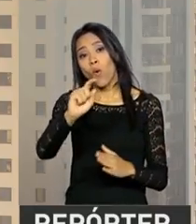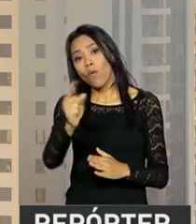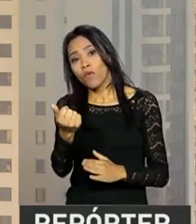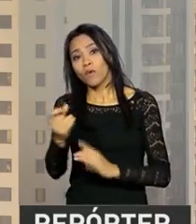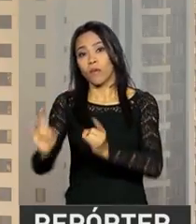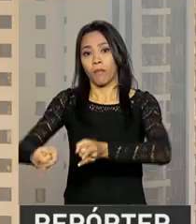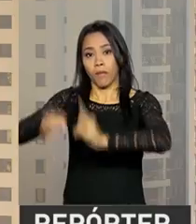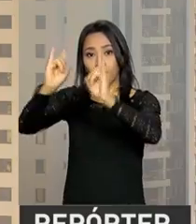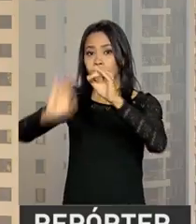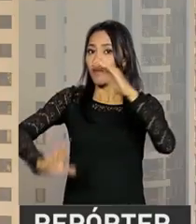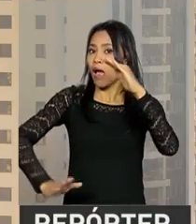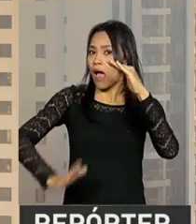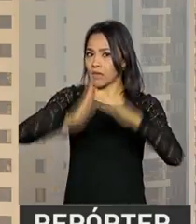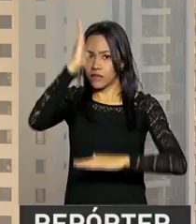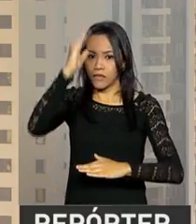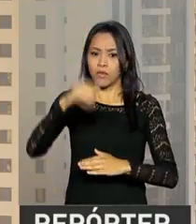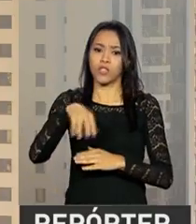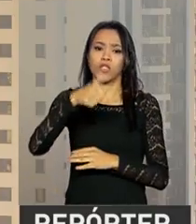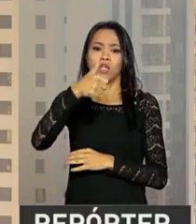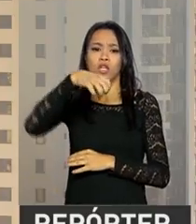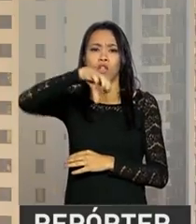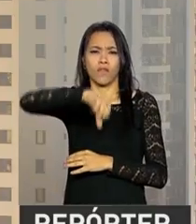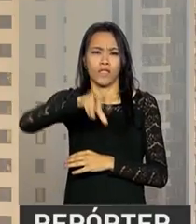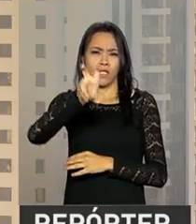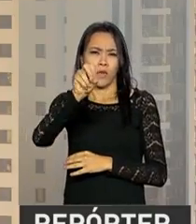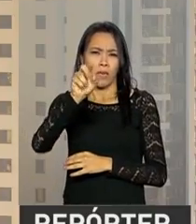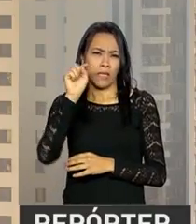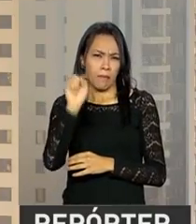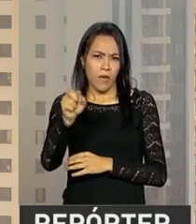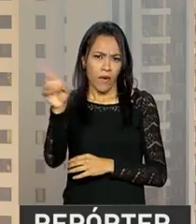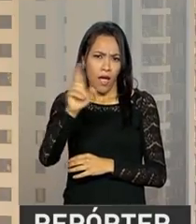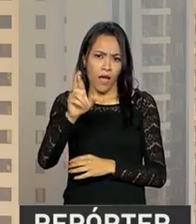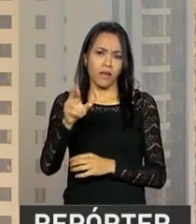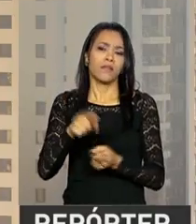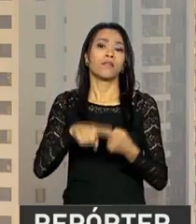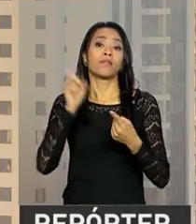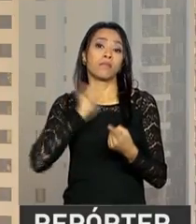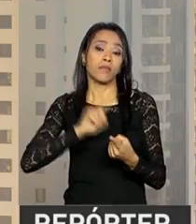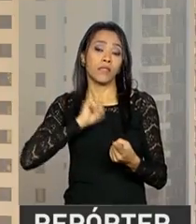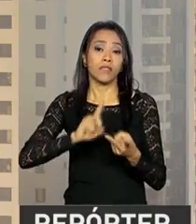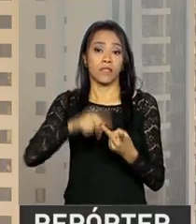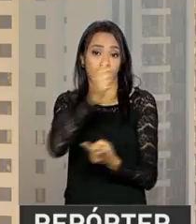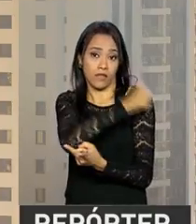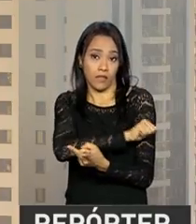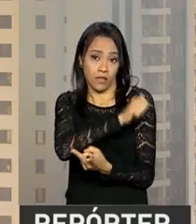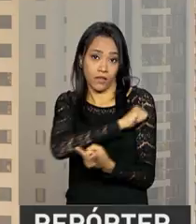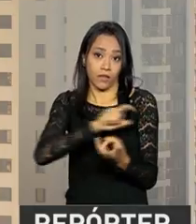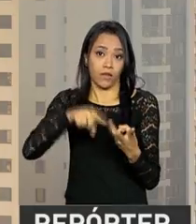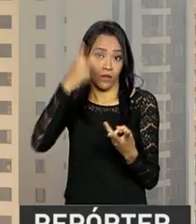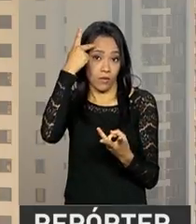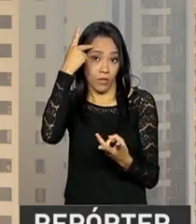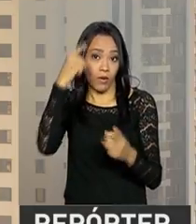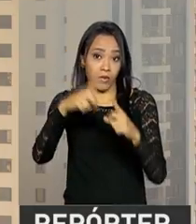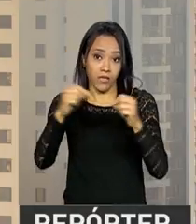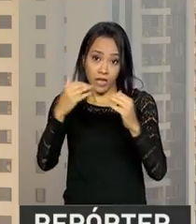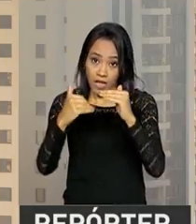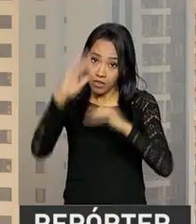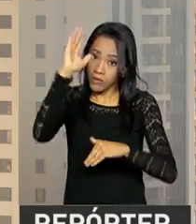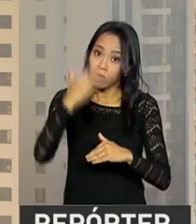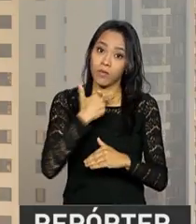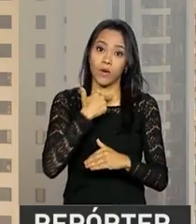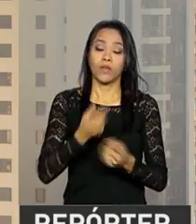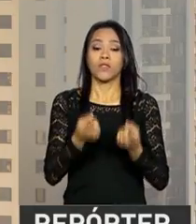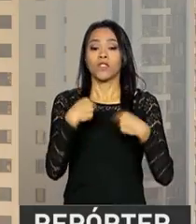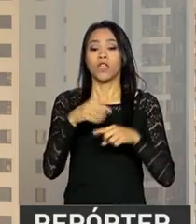não pode ultrapassar 950.000 em Minas Gerais Rio de Janeiro São Paulo e Distrito Federal e o